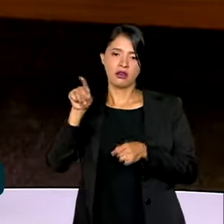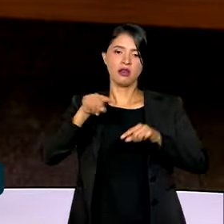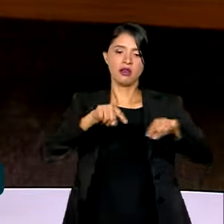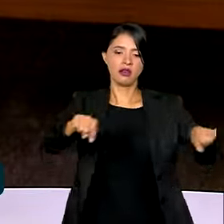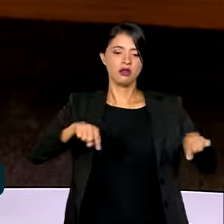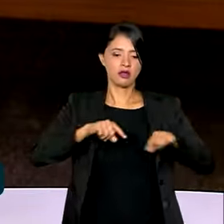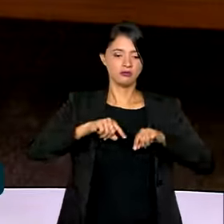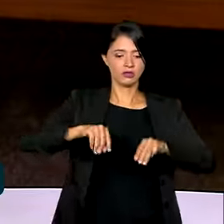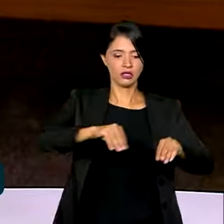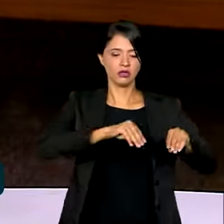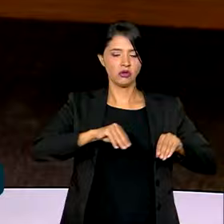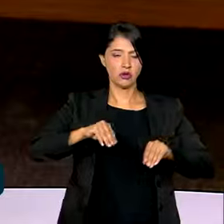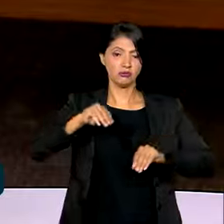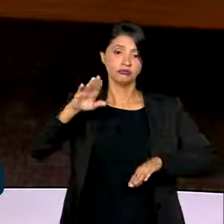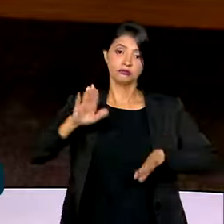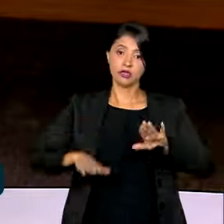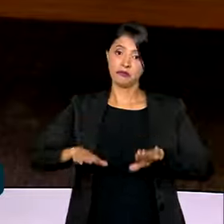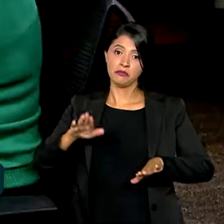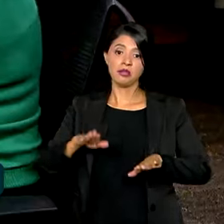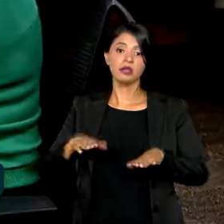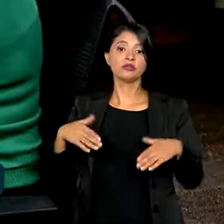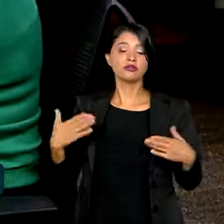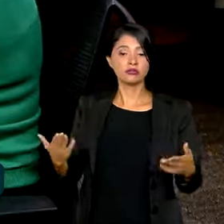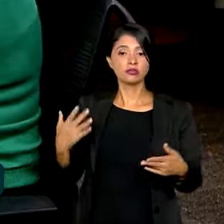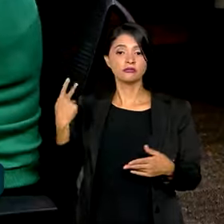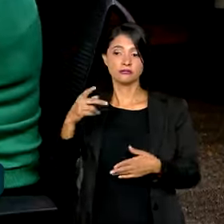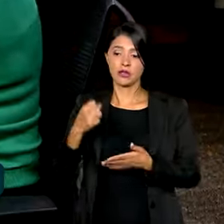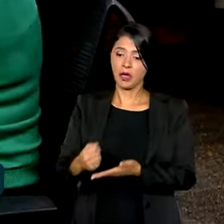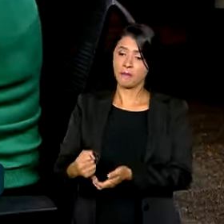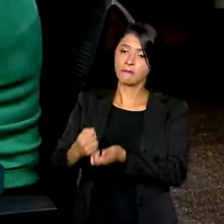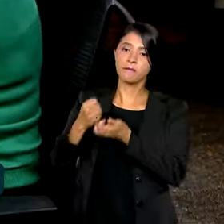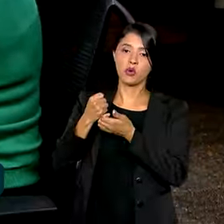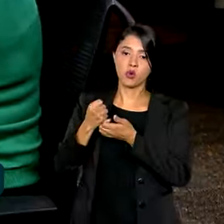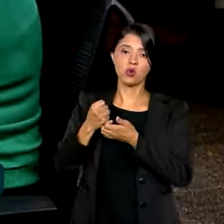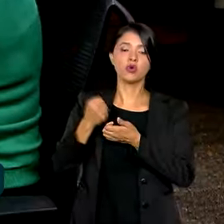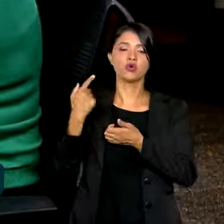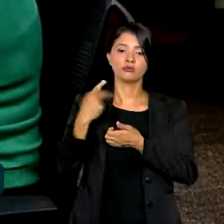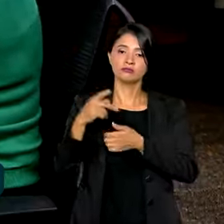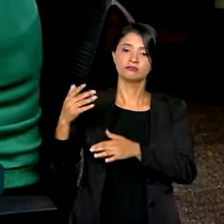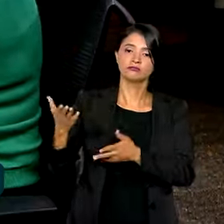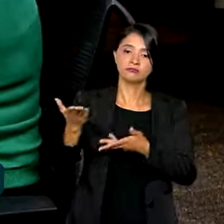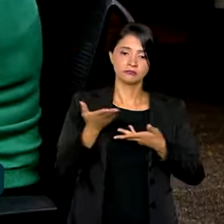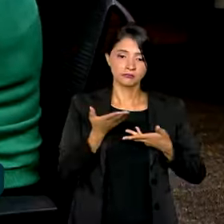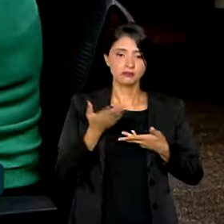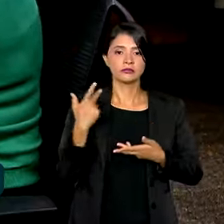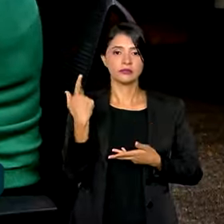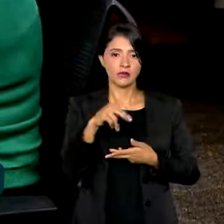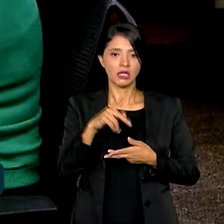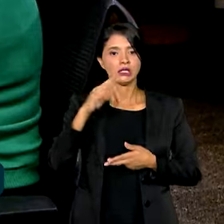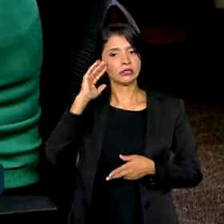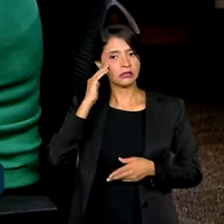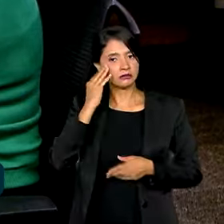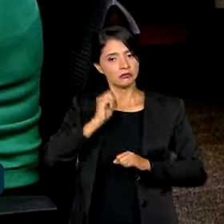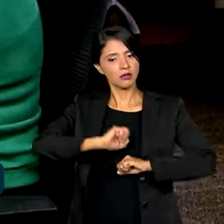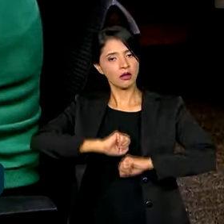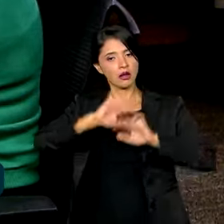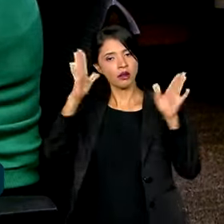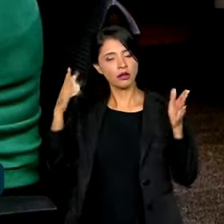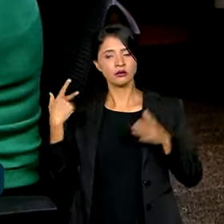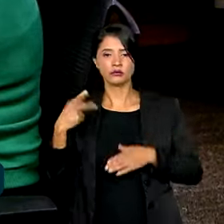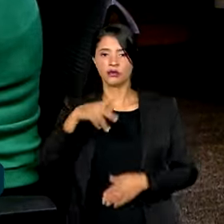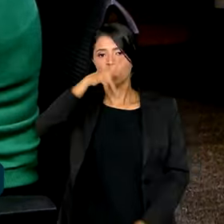território. Então depende muito também desse apoio, desse acolhimento, né? Desse entendimento